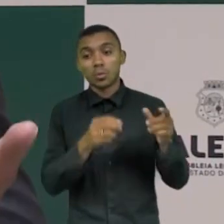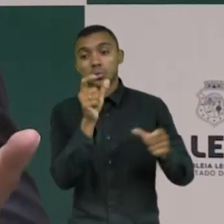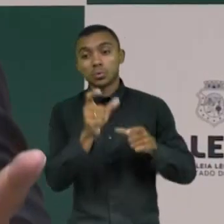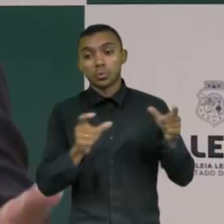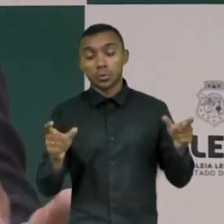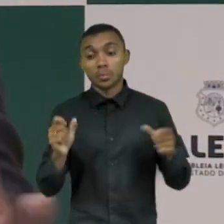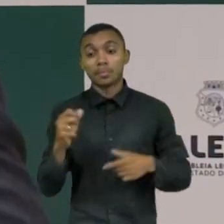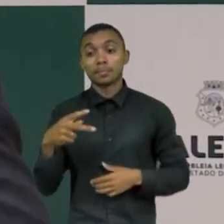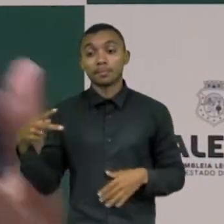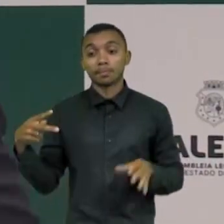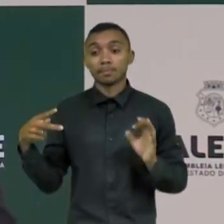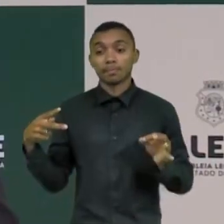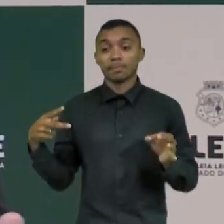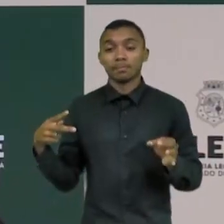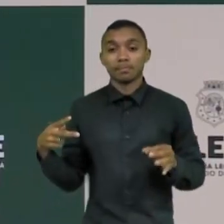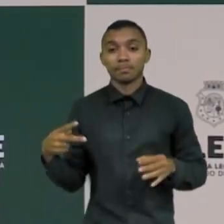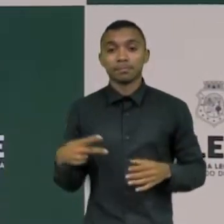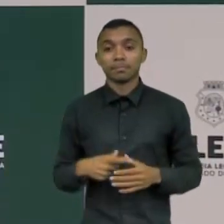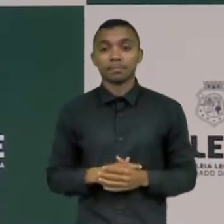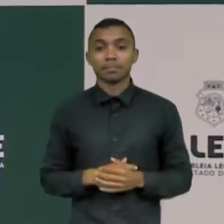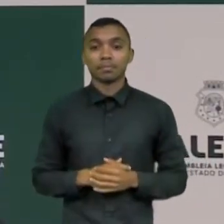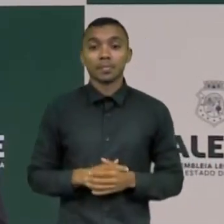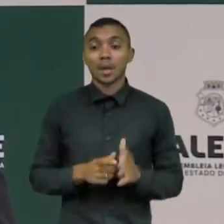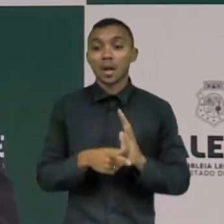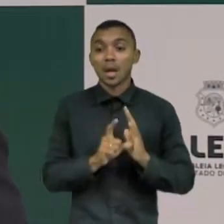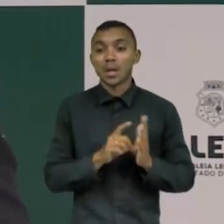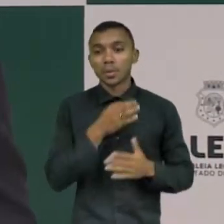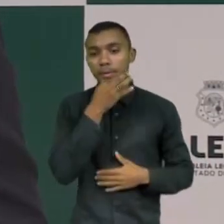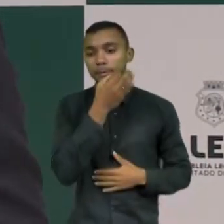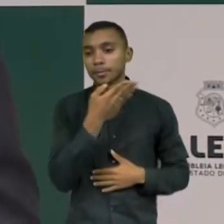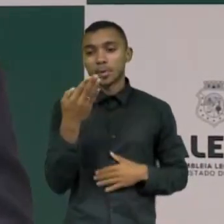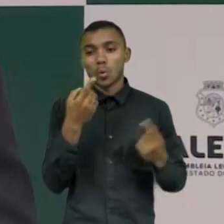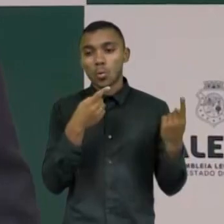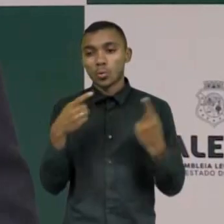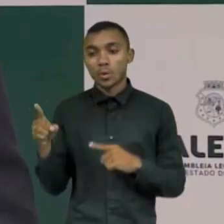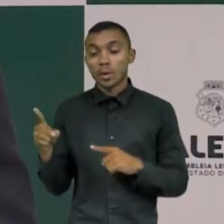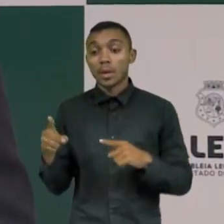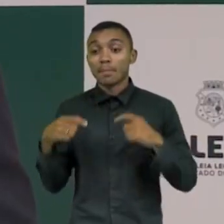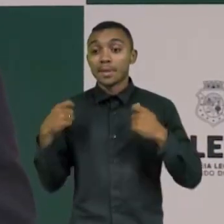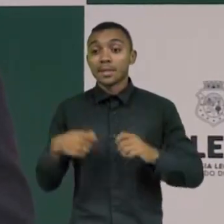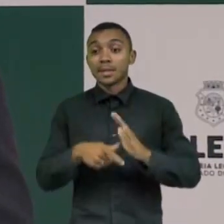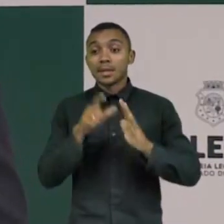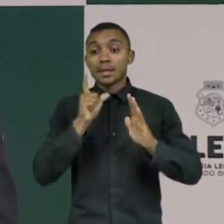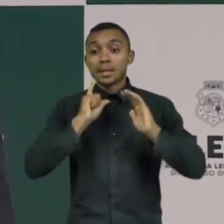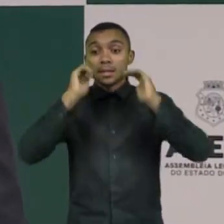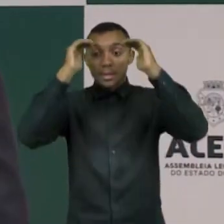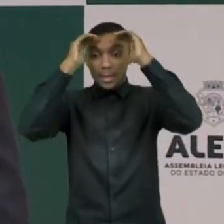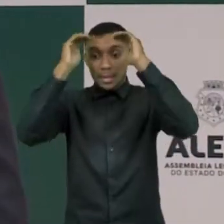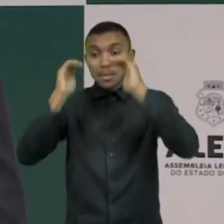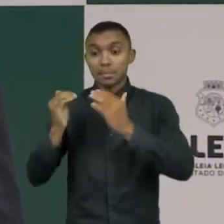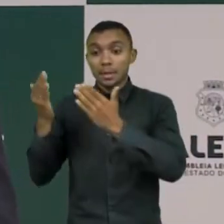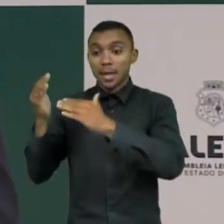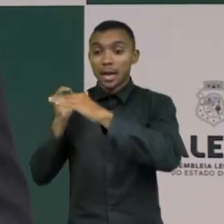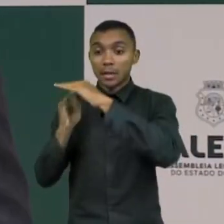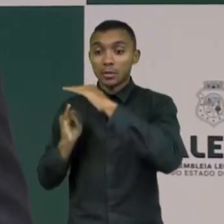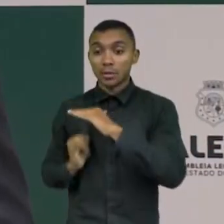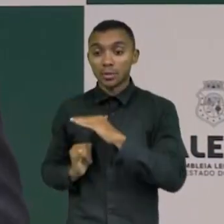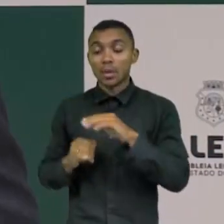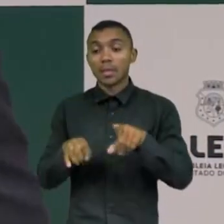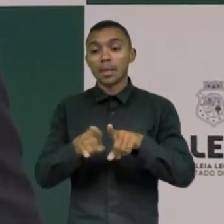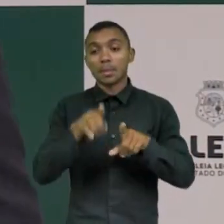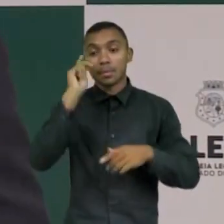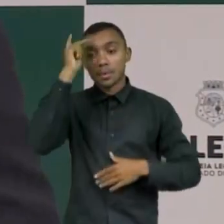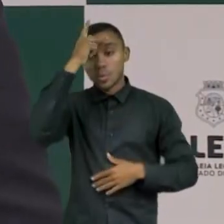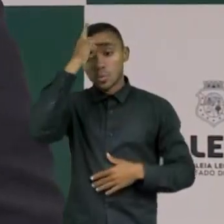que contrariava o pensamento dessas pessoas. Nós temos que respeitar as instituições, respeitar as pessoas e principalmente